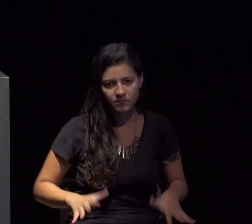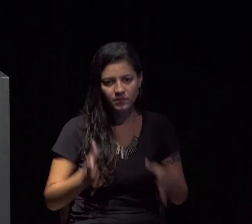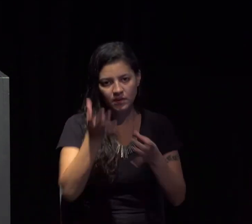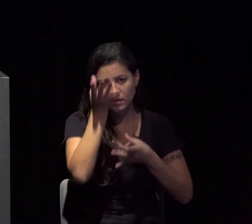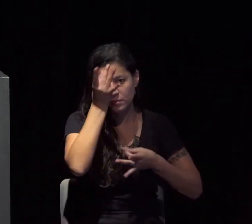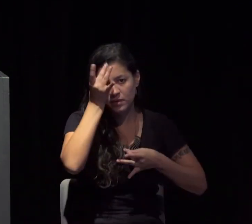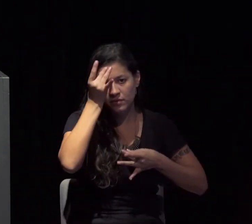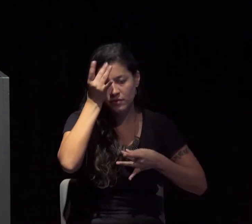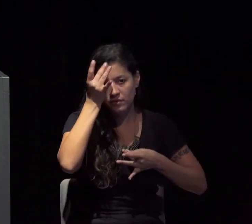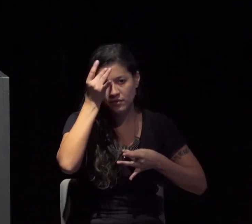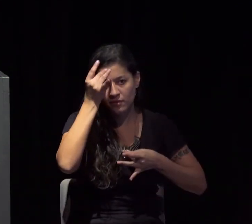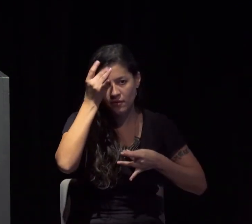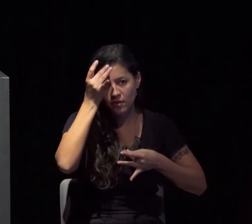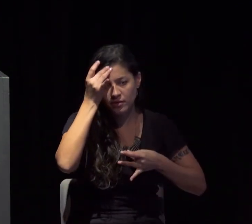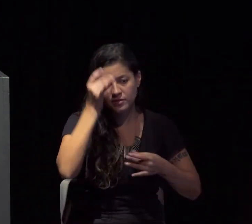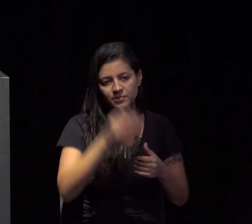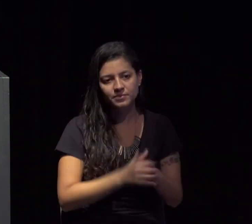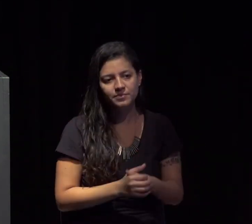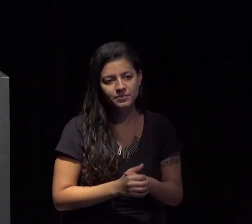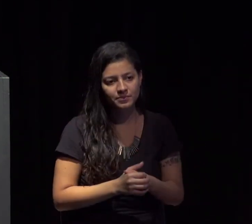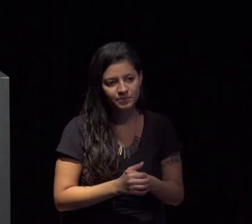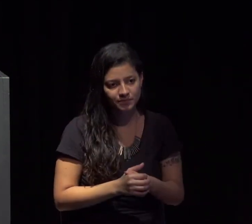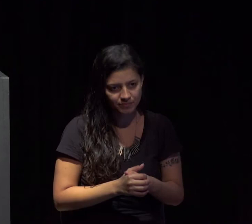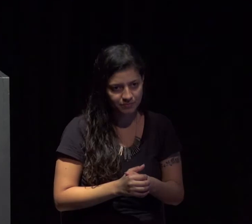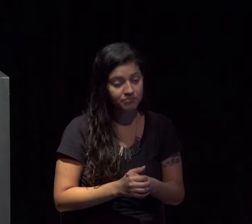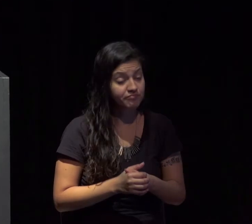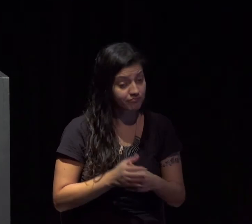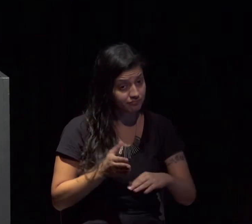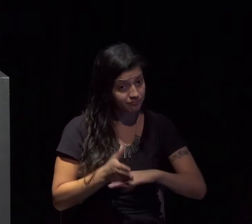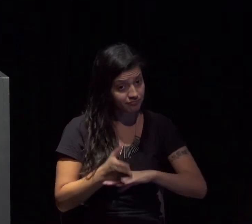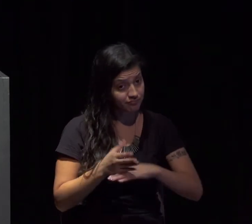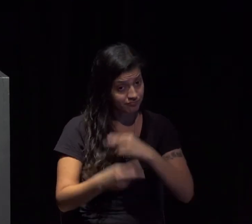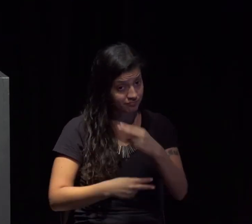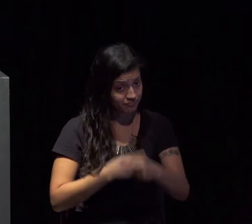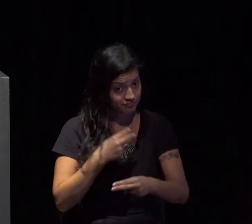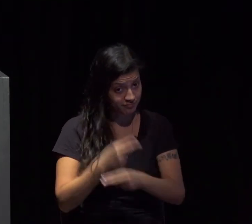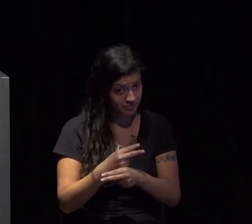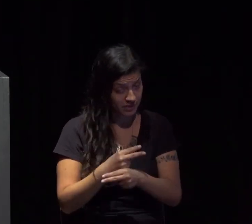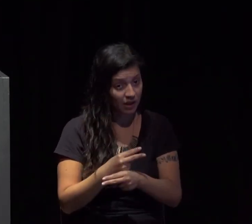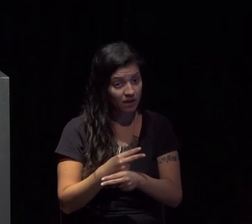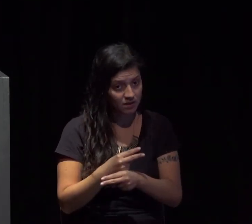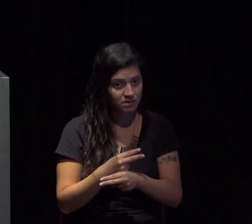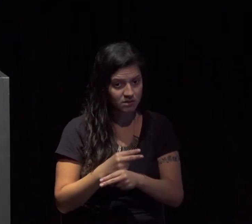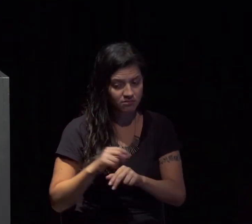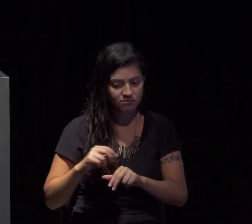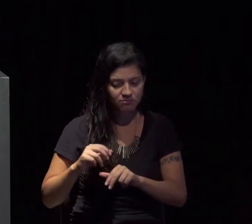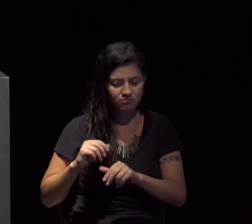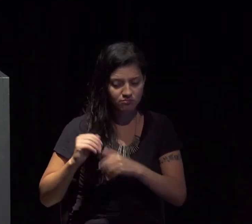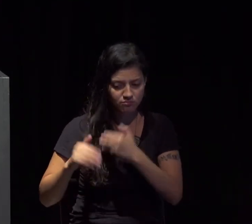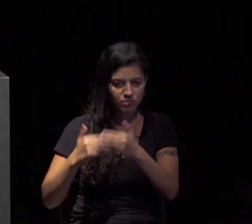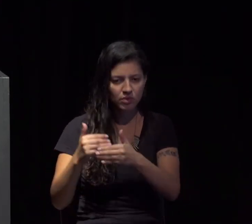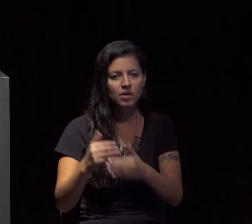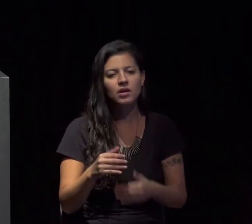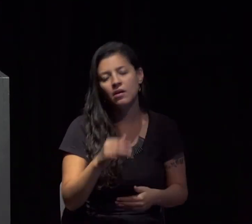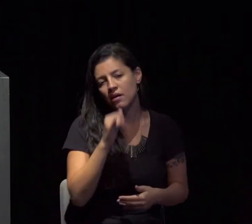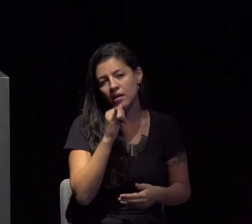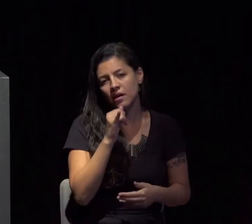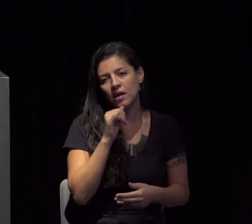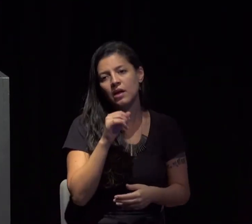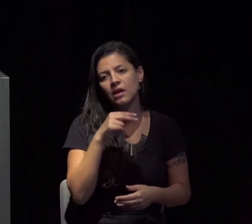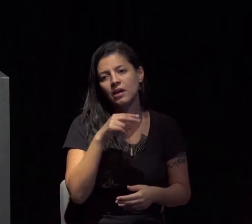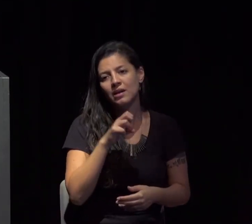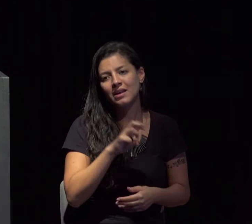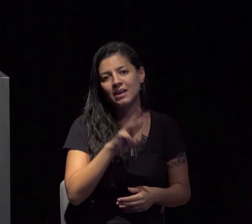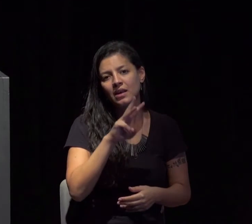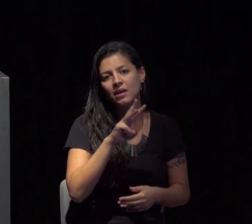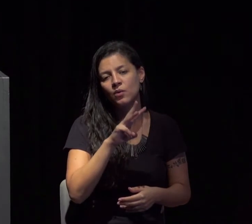performances públicas de grande escala, como parte de bienais internacionais emergentes já estabelecidas, como a Prospect New Orleans,